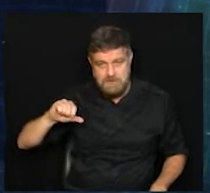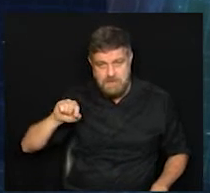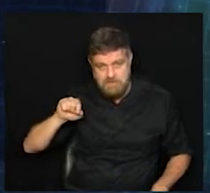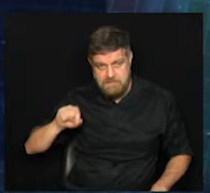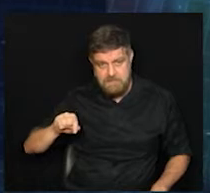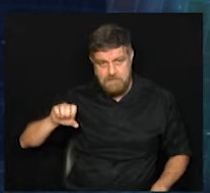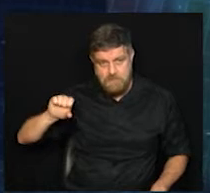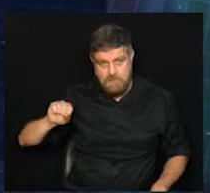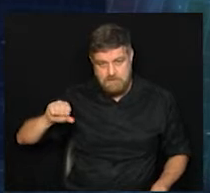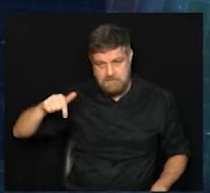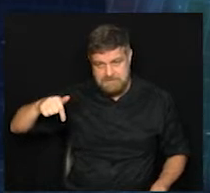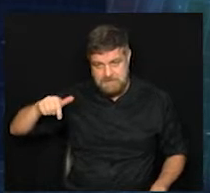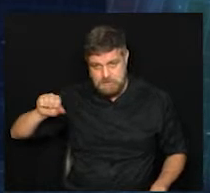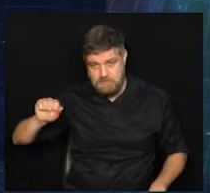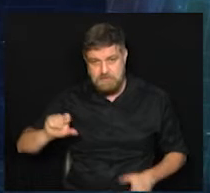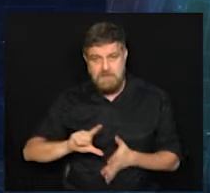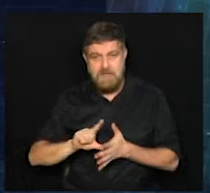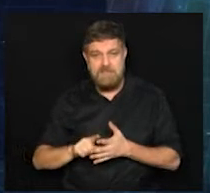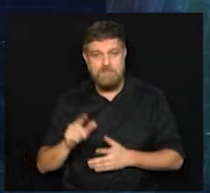19.878, Hortolândia